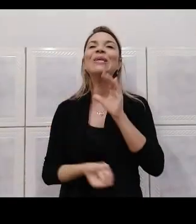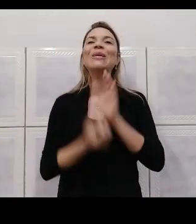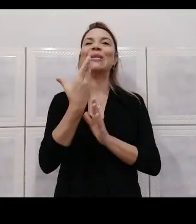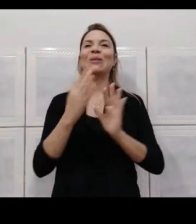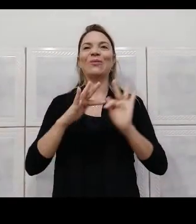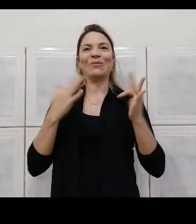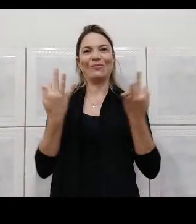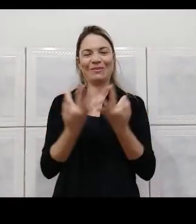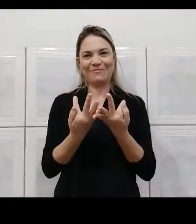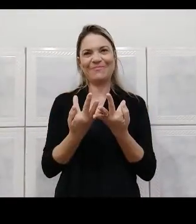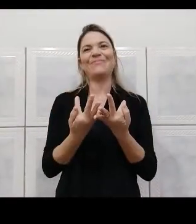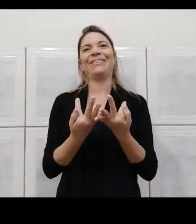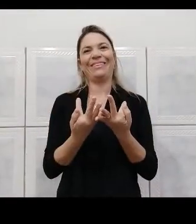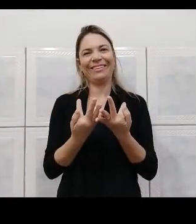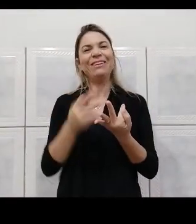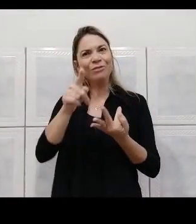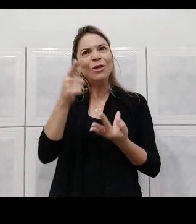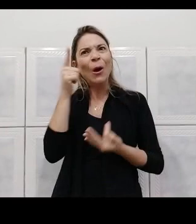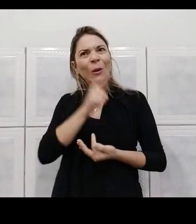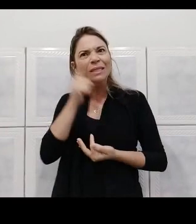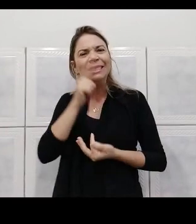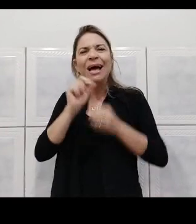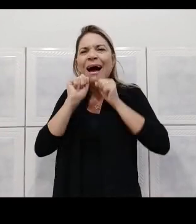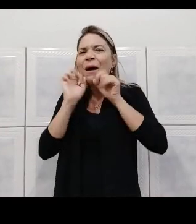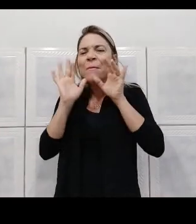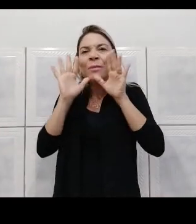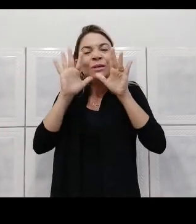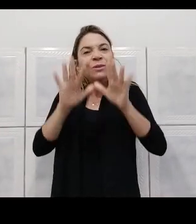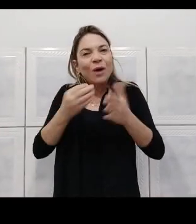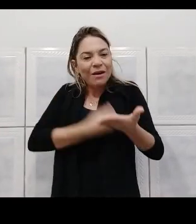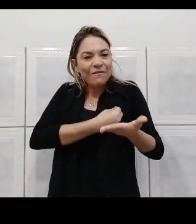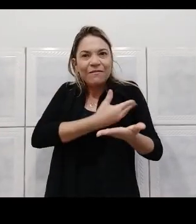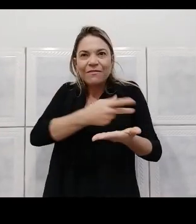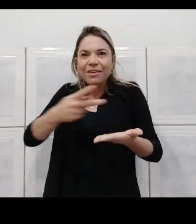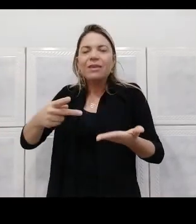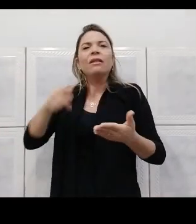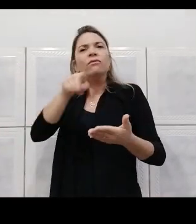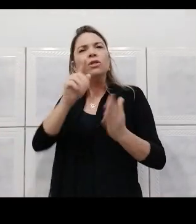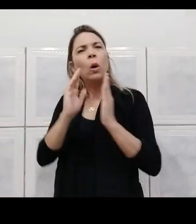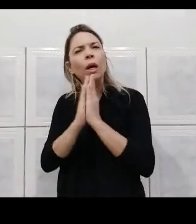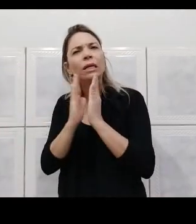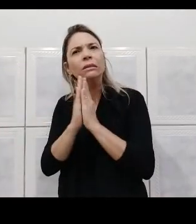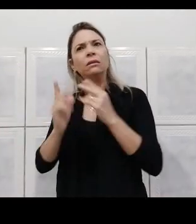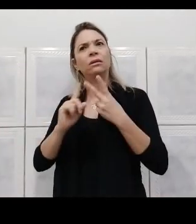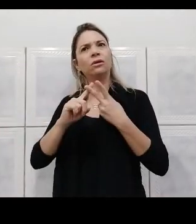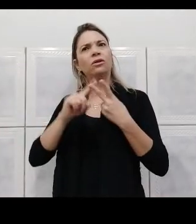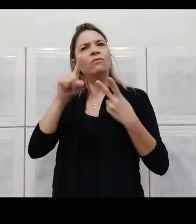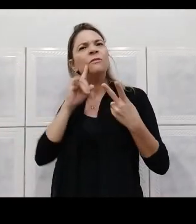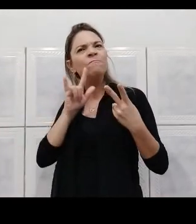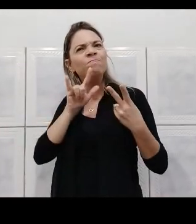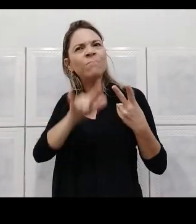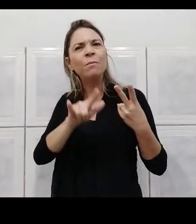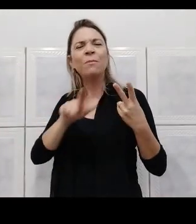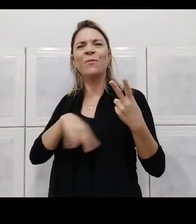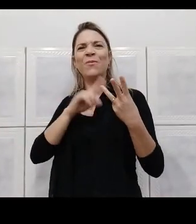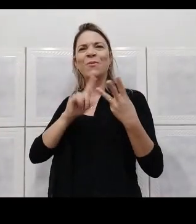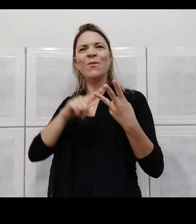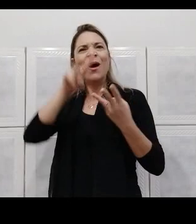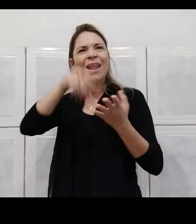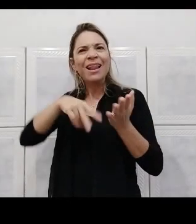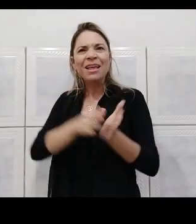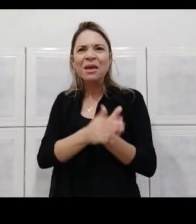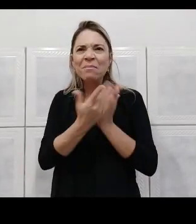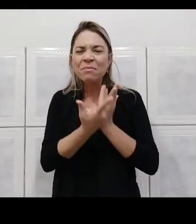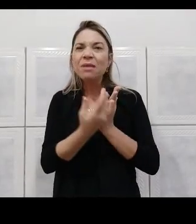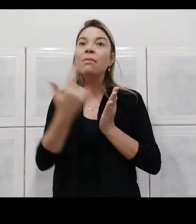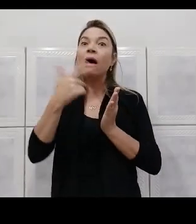permite abençoar vidas com o seu exemplo, com a sua oração, com o seu amor, para que estas vidas influenciem outras e